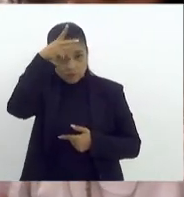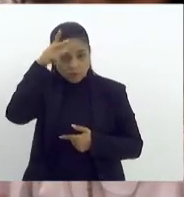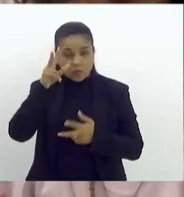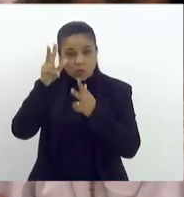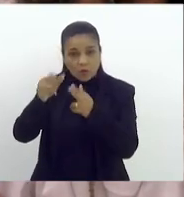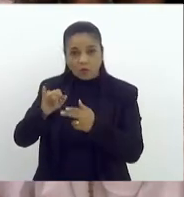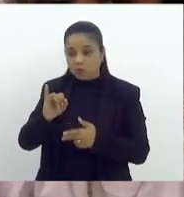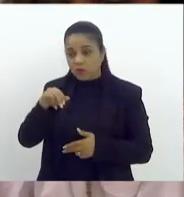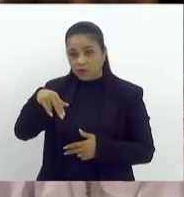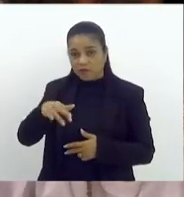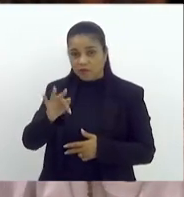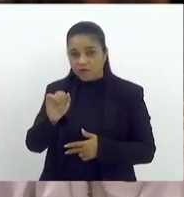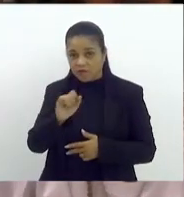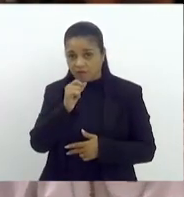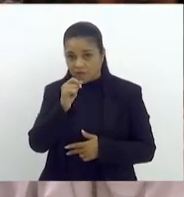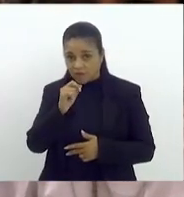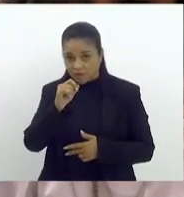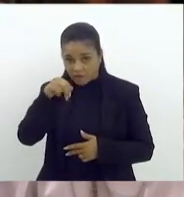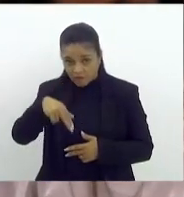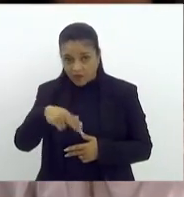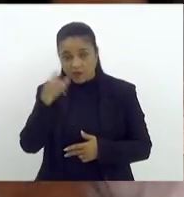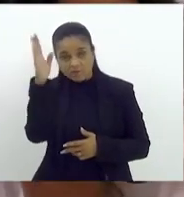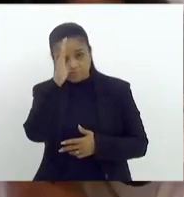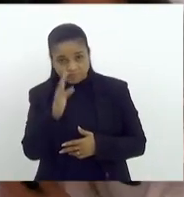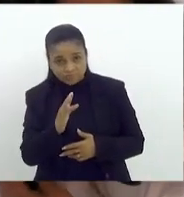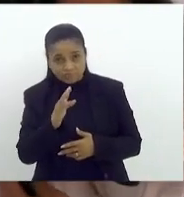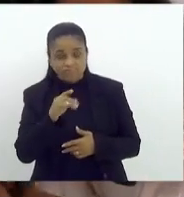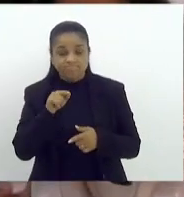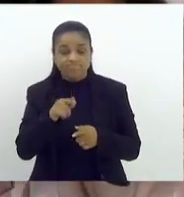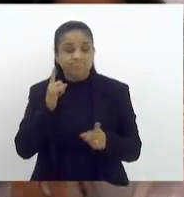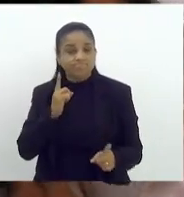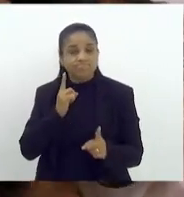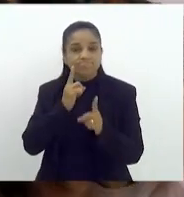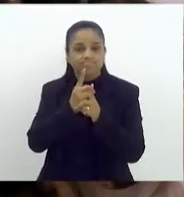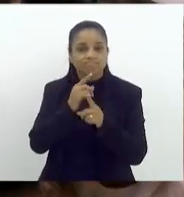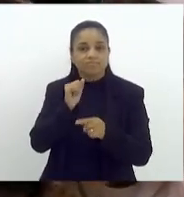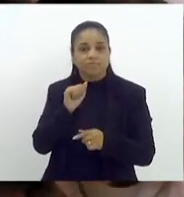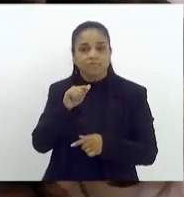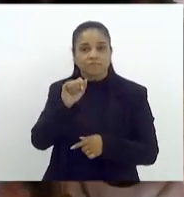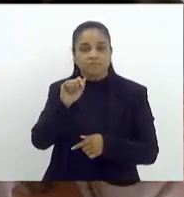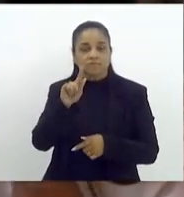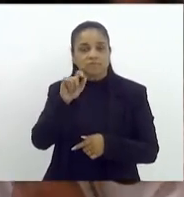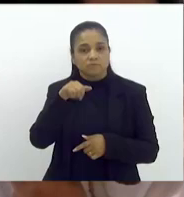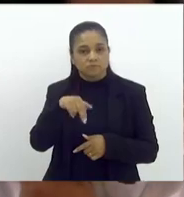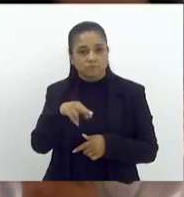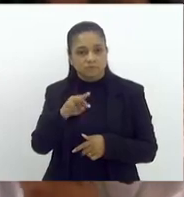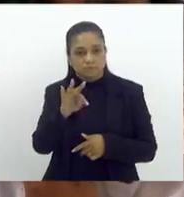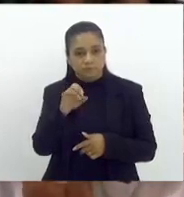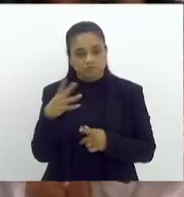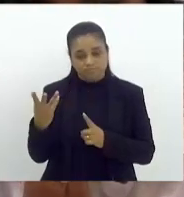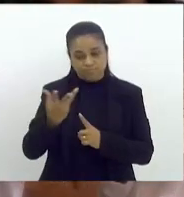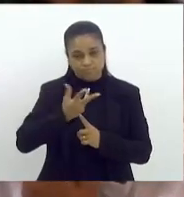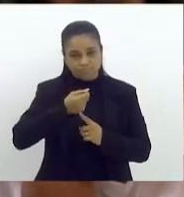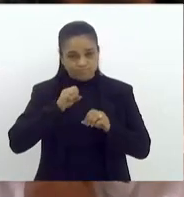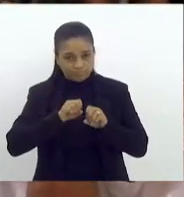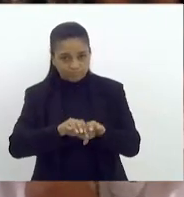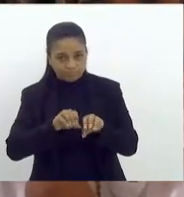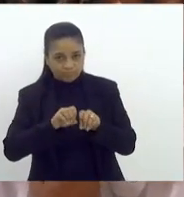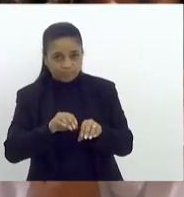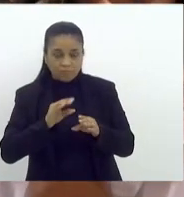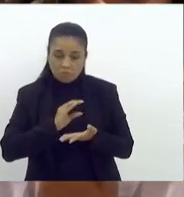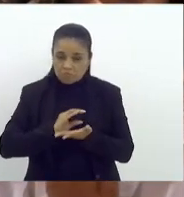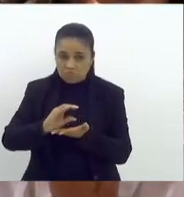IFA Nacional a identificação que esses agentes culturais e Arte educadores mereça ser